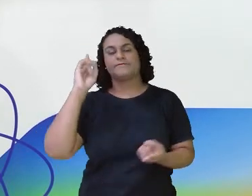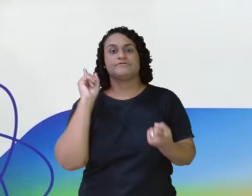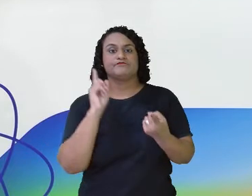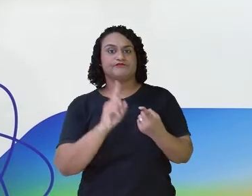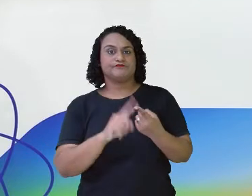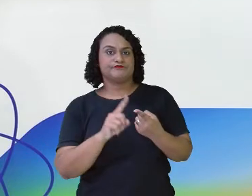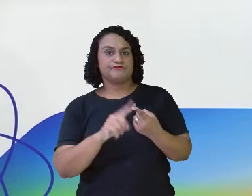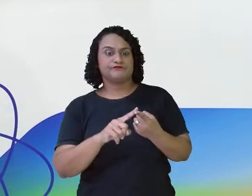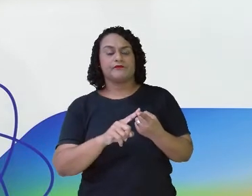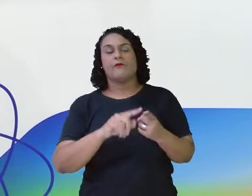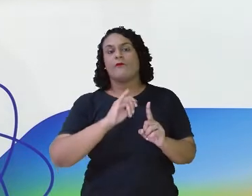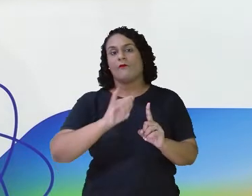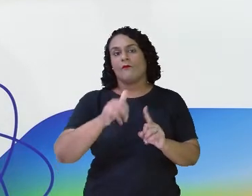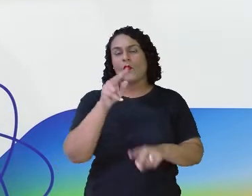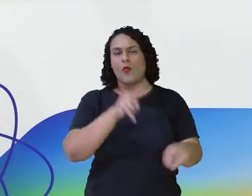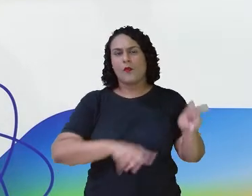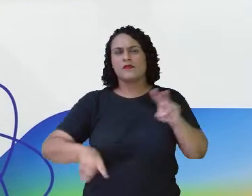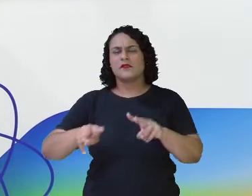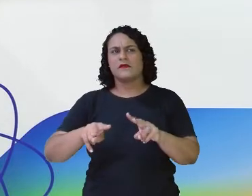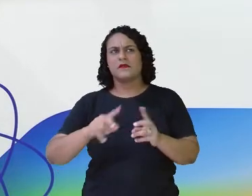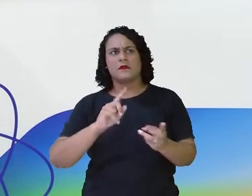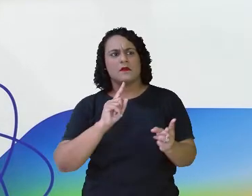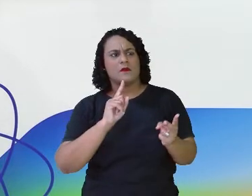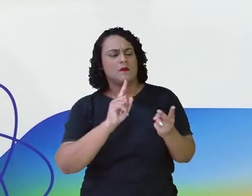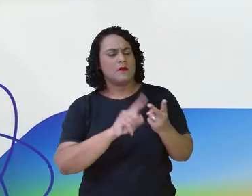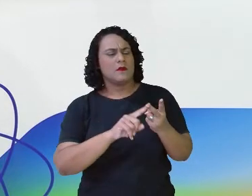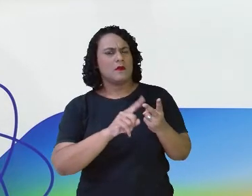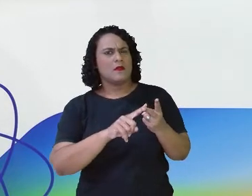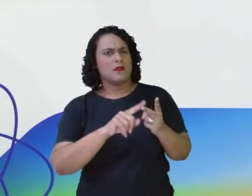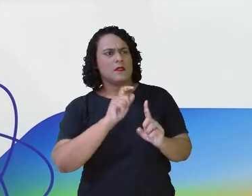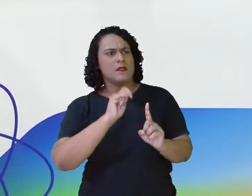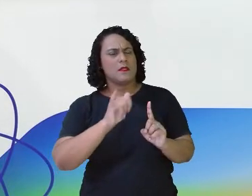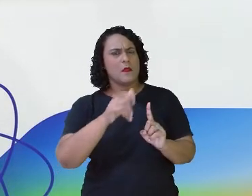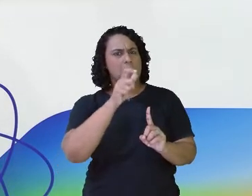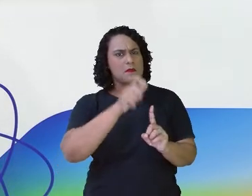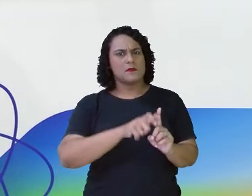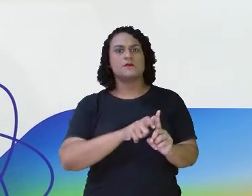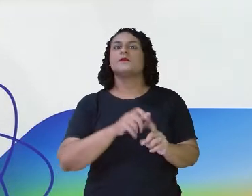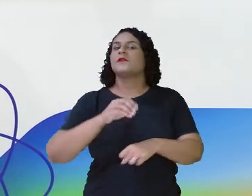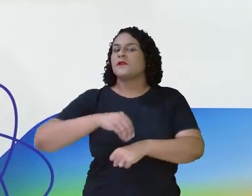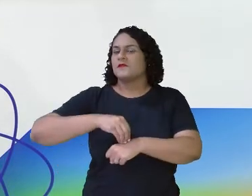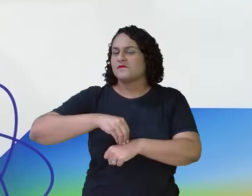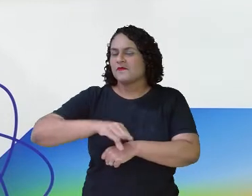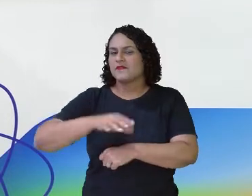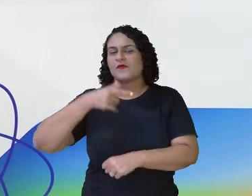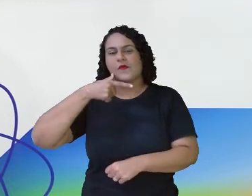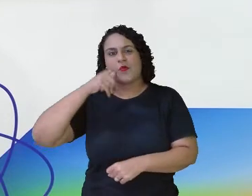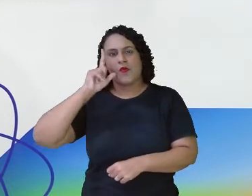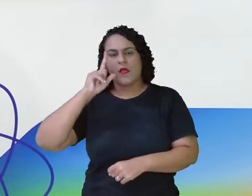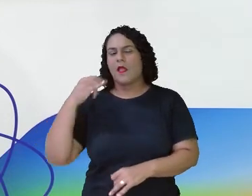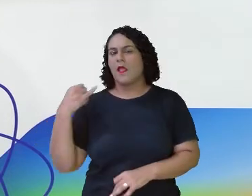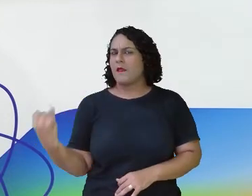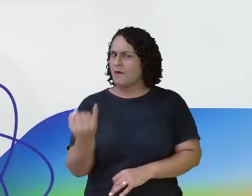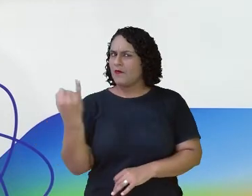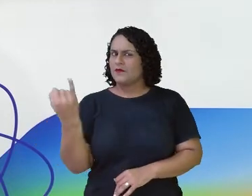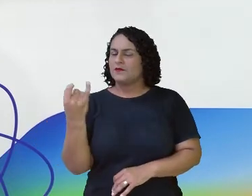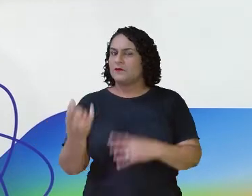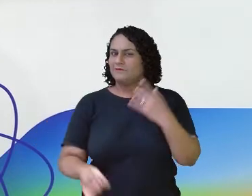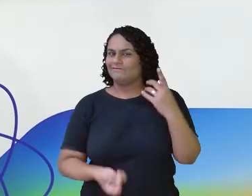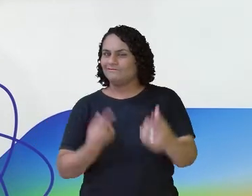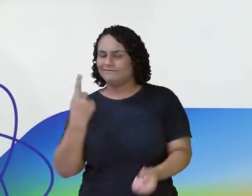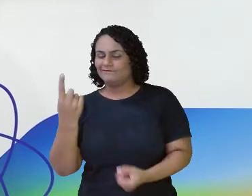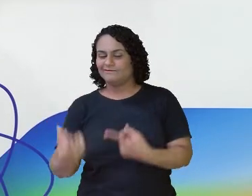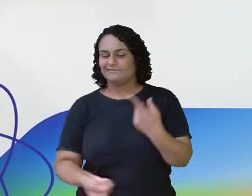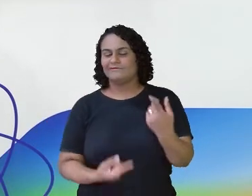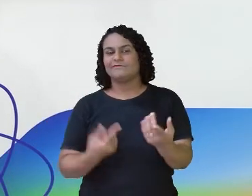narrador observador do personagem? Eu dei uma dica ontem que eu acho que é muito válida, às vezes, quinto ano, nas